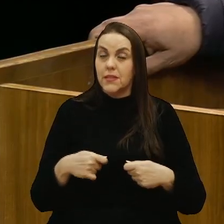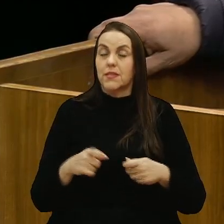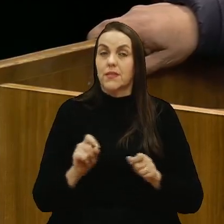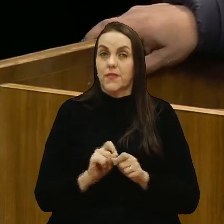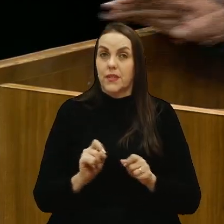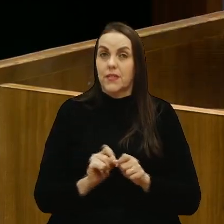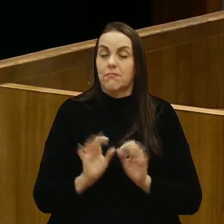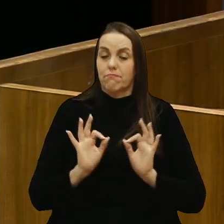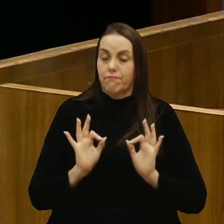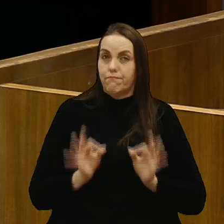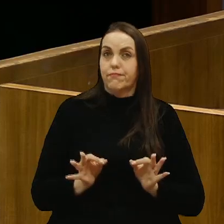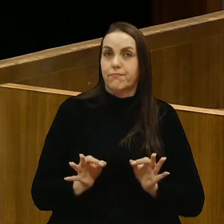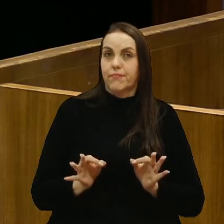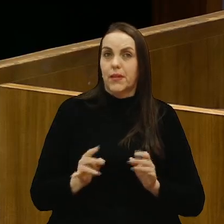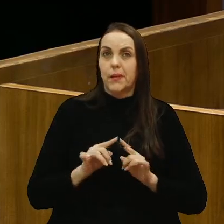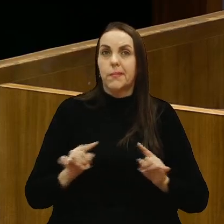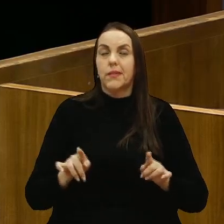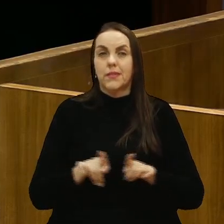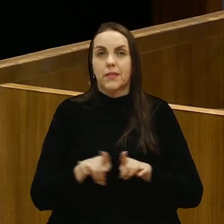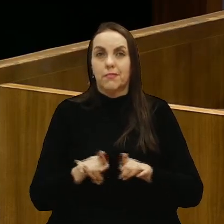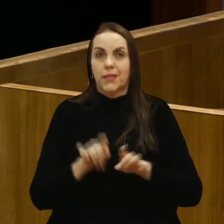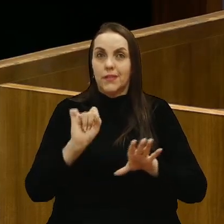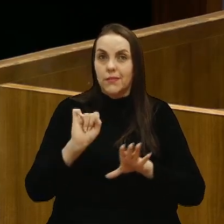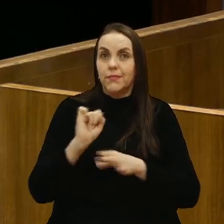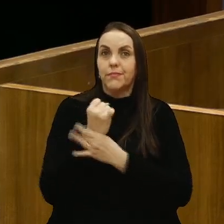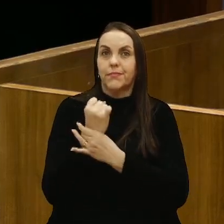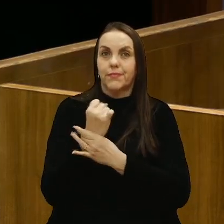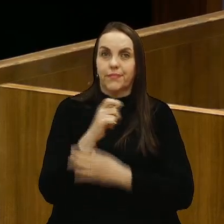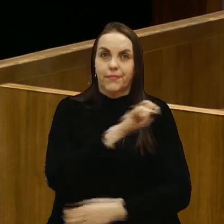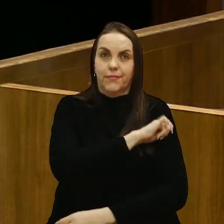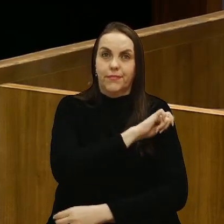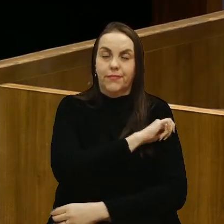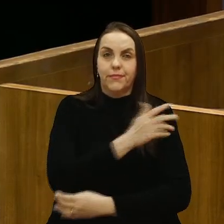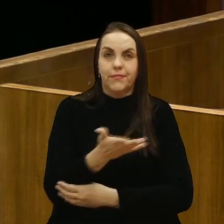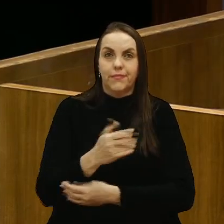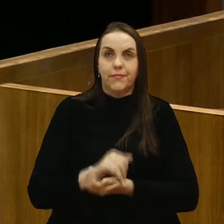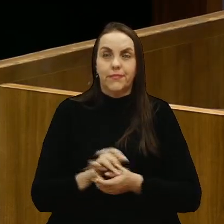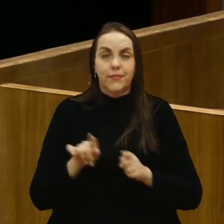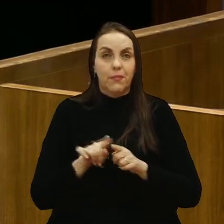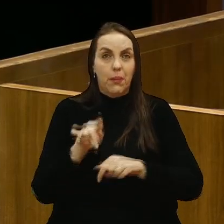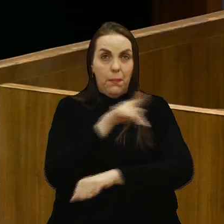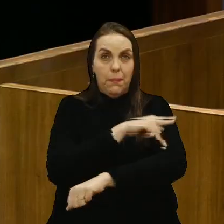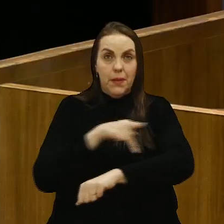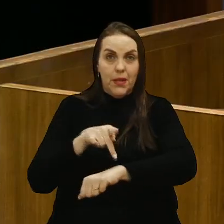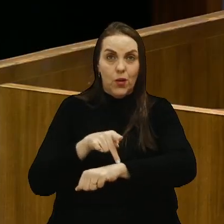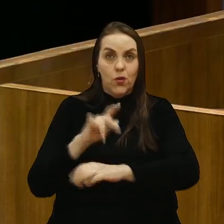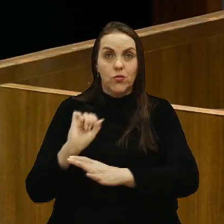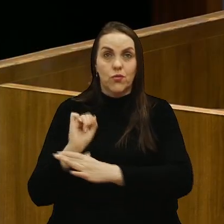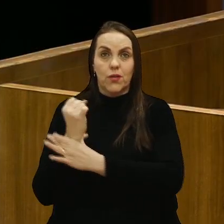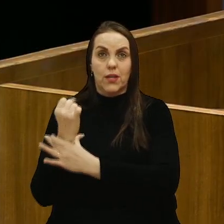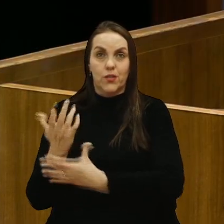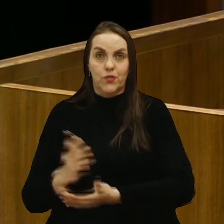com eficiência, mas ela precisa dar segurança aos alunos e a parte pedagógica ter a garantia.